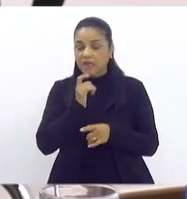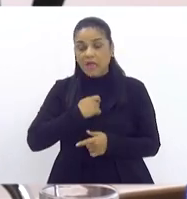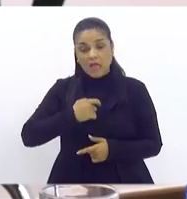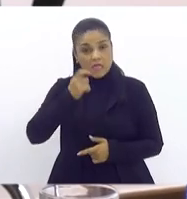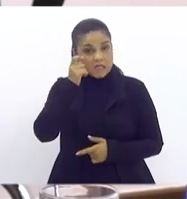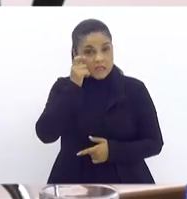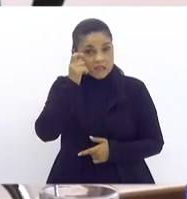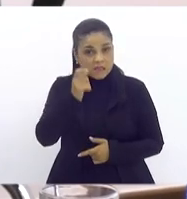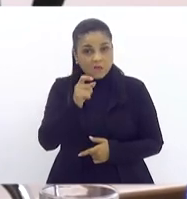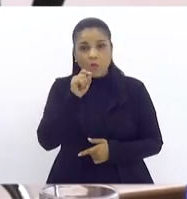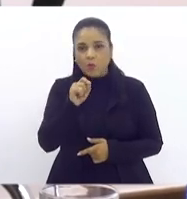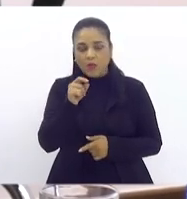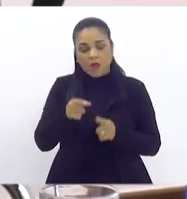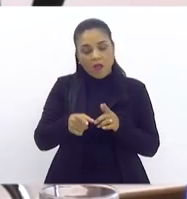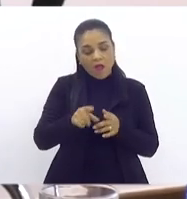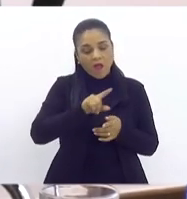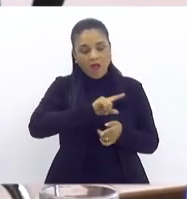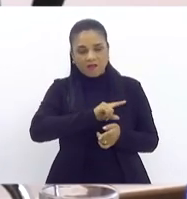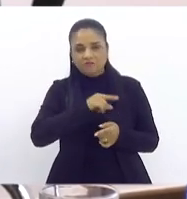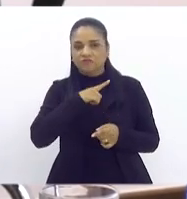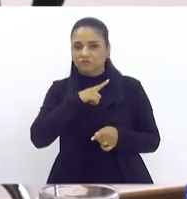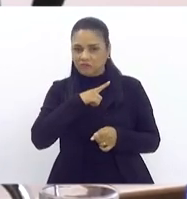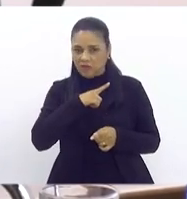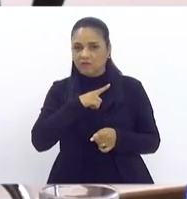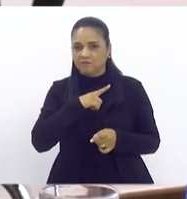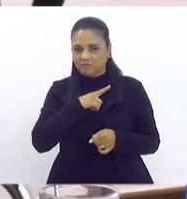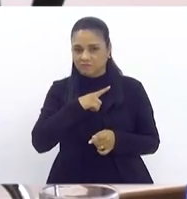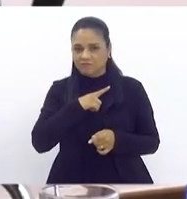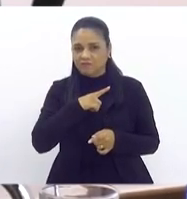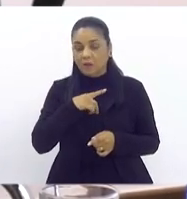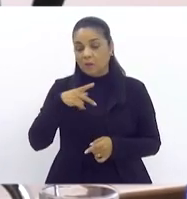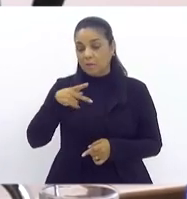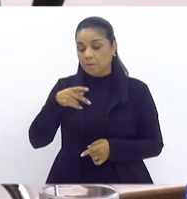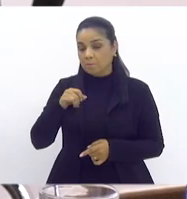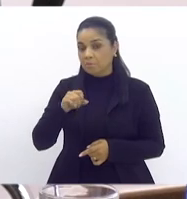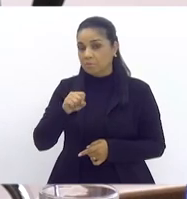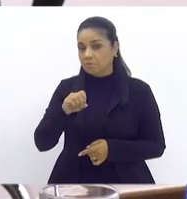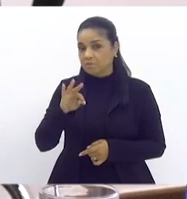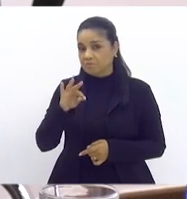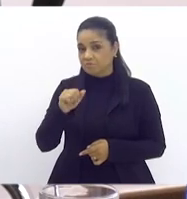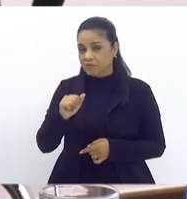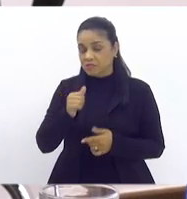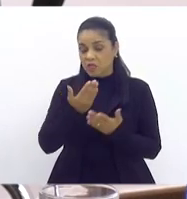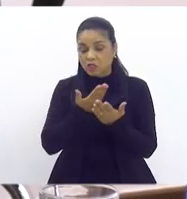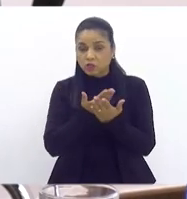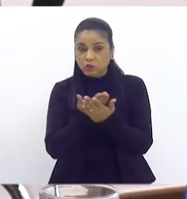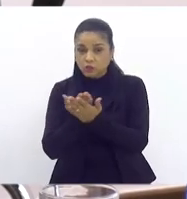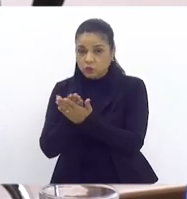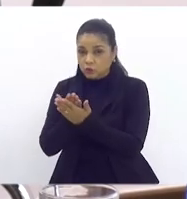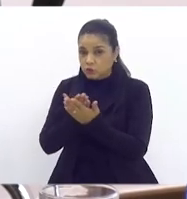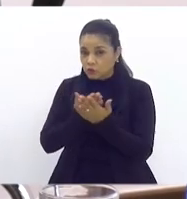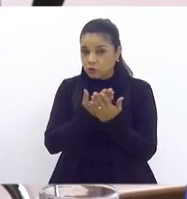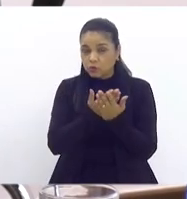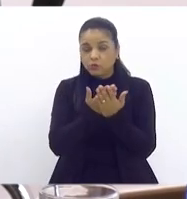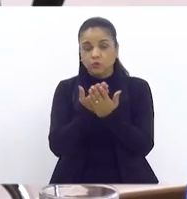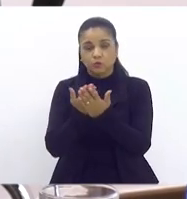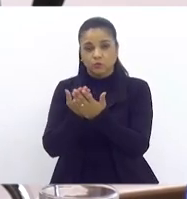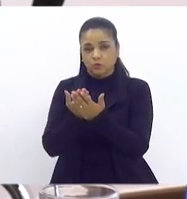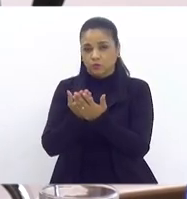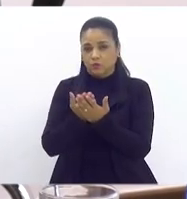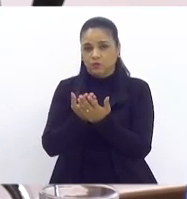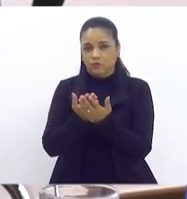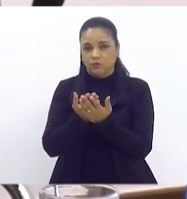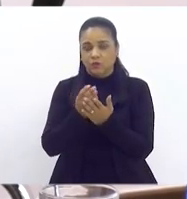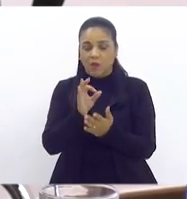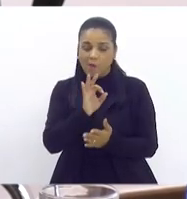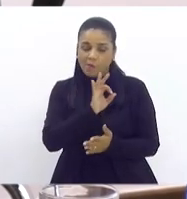falar de algo que antecede eu cheguei a dar uma pí sobre isso quando eu falei dos estudos sobre os encontros da